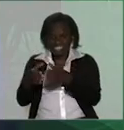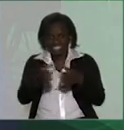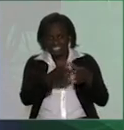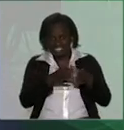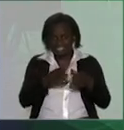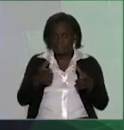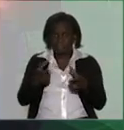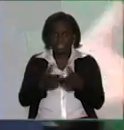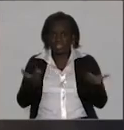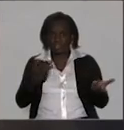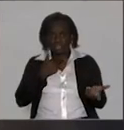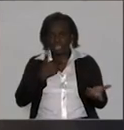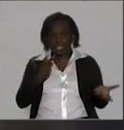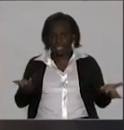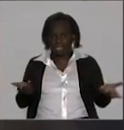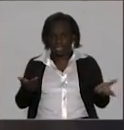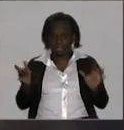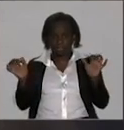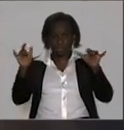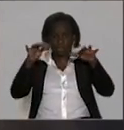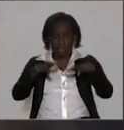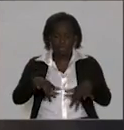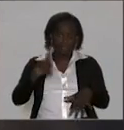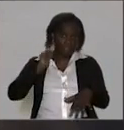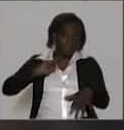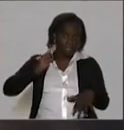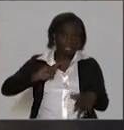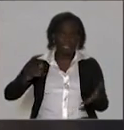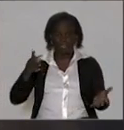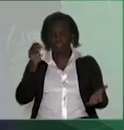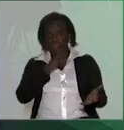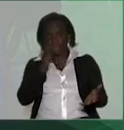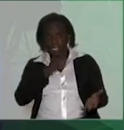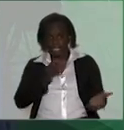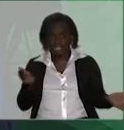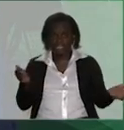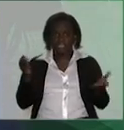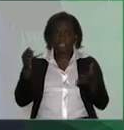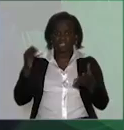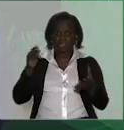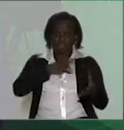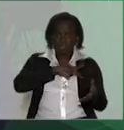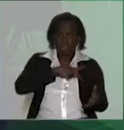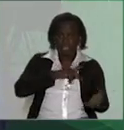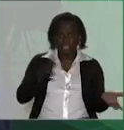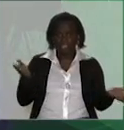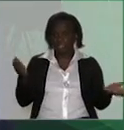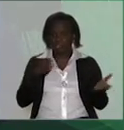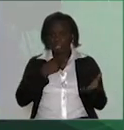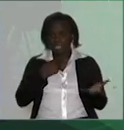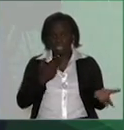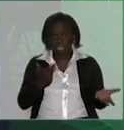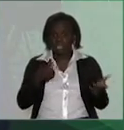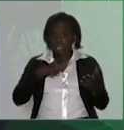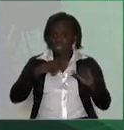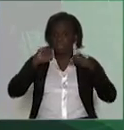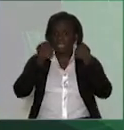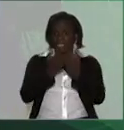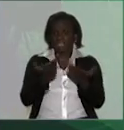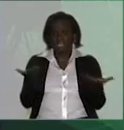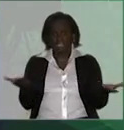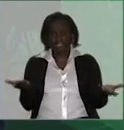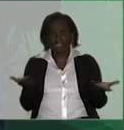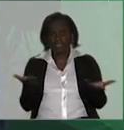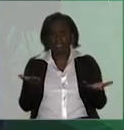que não tem condição para assumir, para receber Flamengo, para receber Fluminense, para receber Palmeiras, para receber... Nós temos